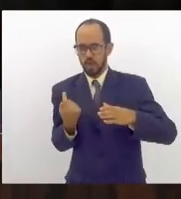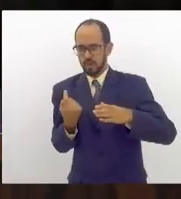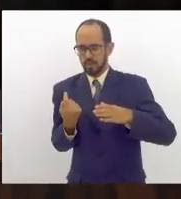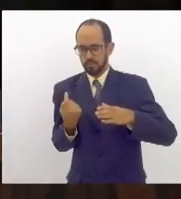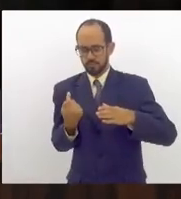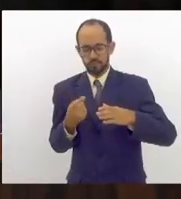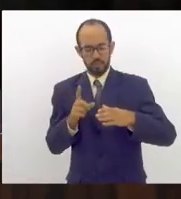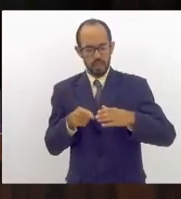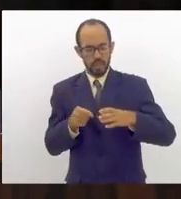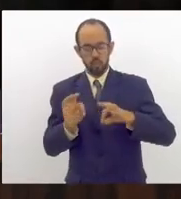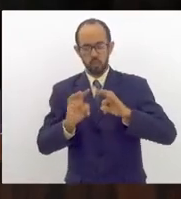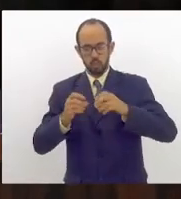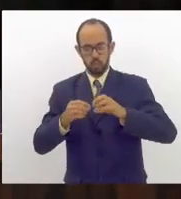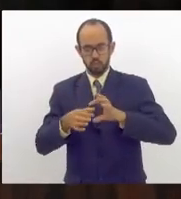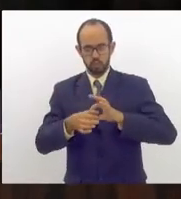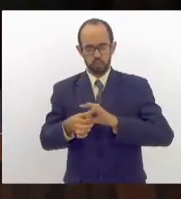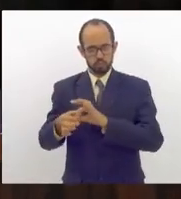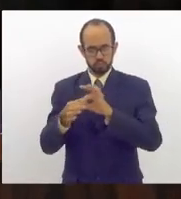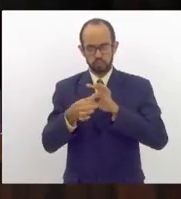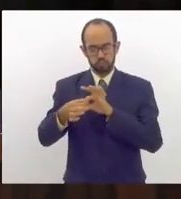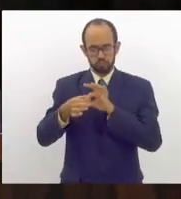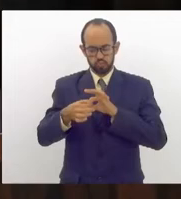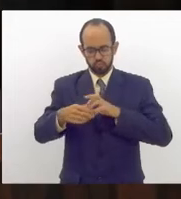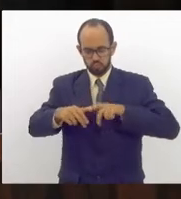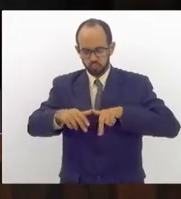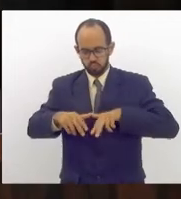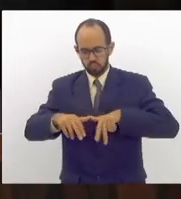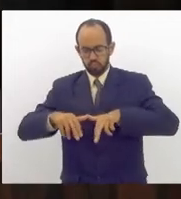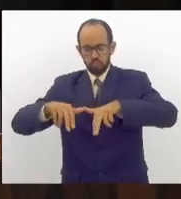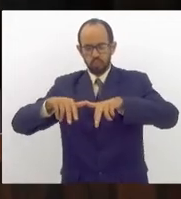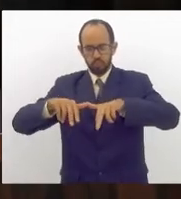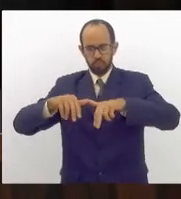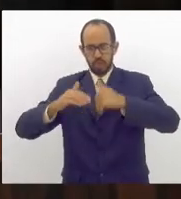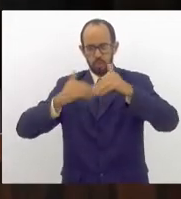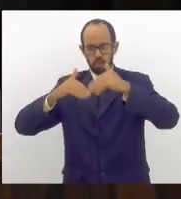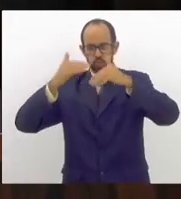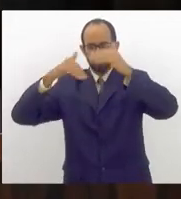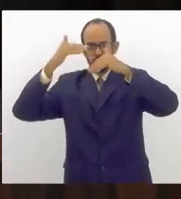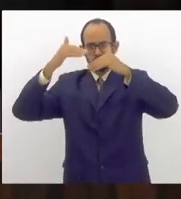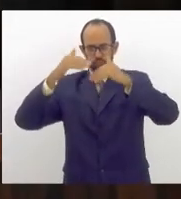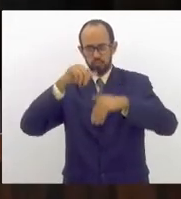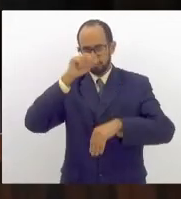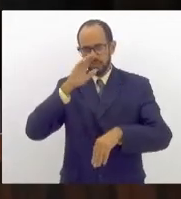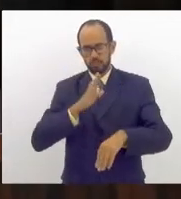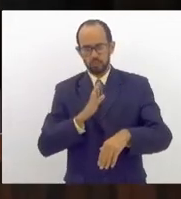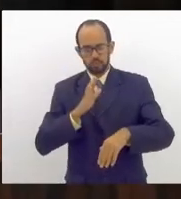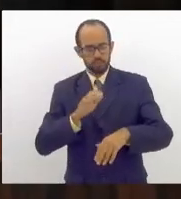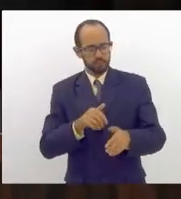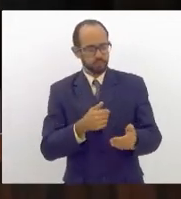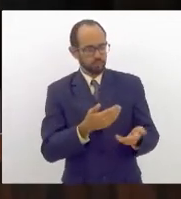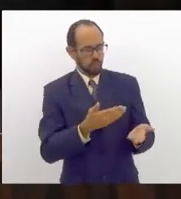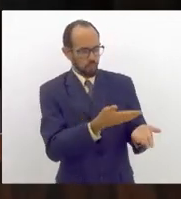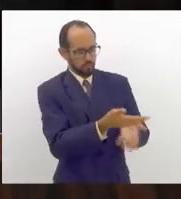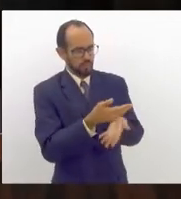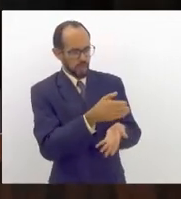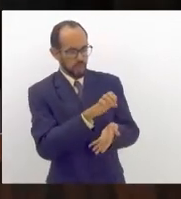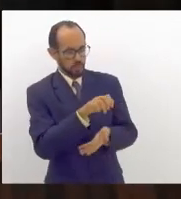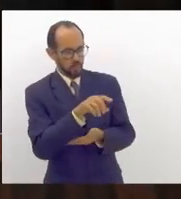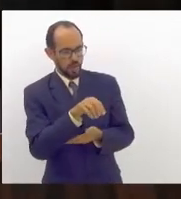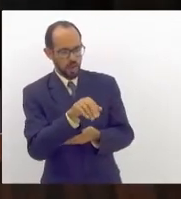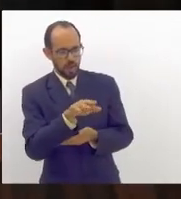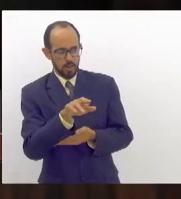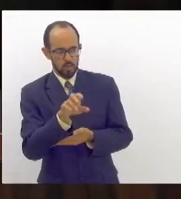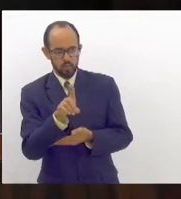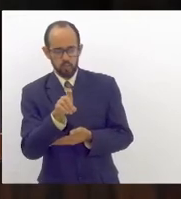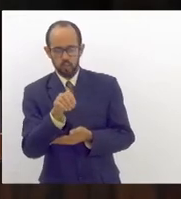de ninguém vamos todos juntos para reconstruir o nosso país né quero convidar imediatamente o Eduardo Medeiros que é superintendente